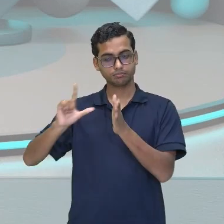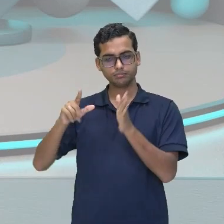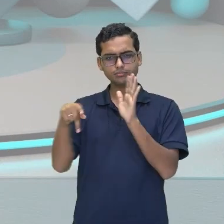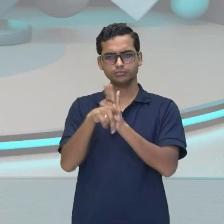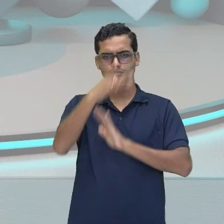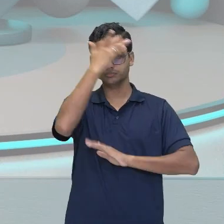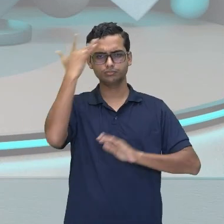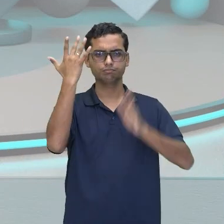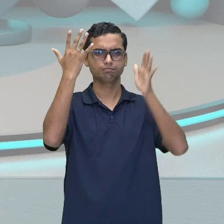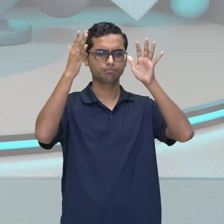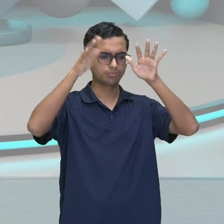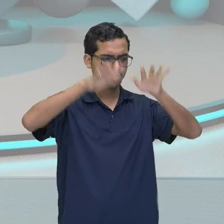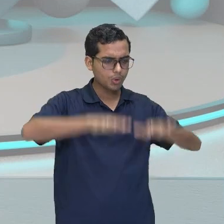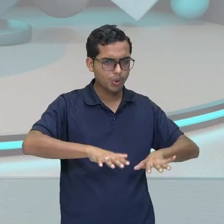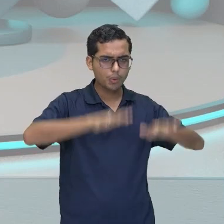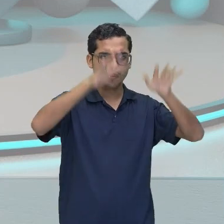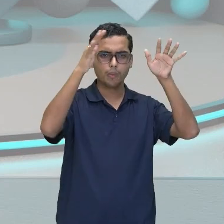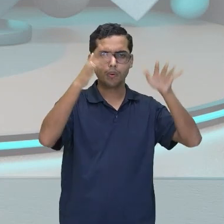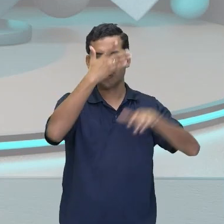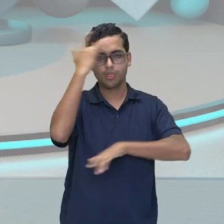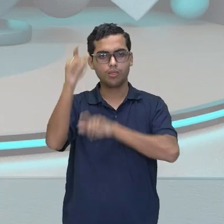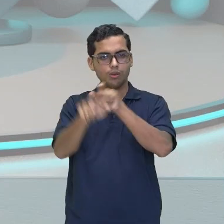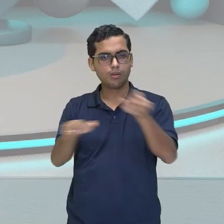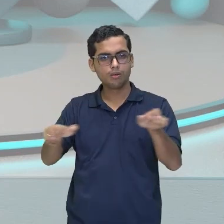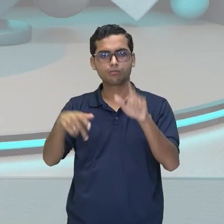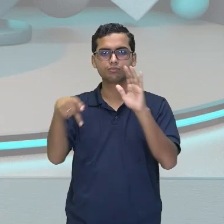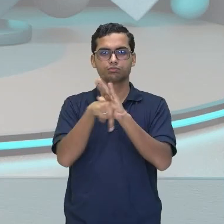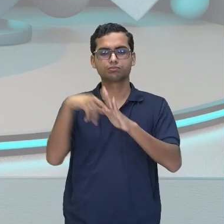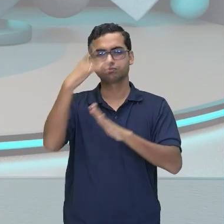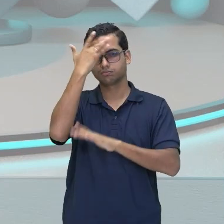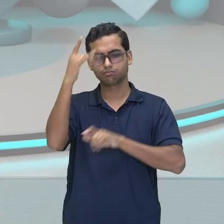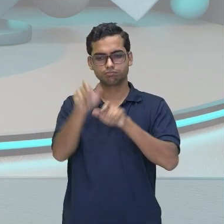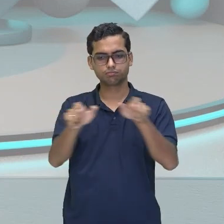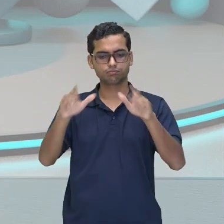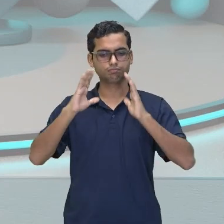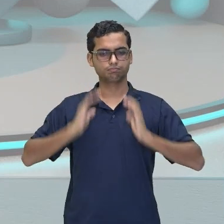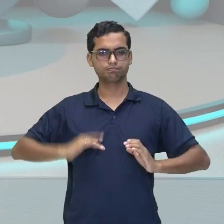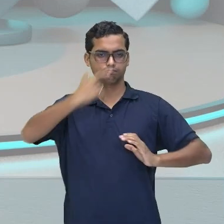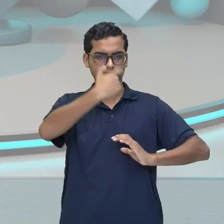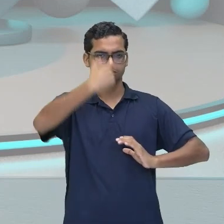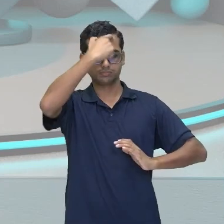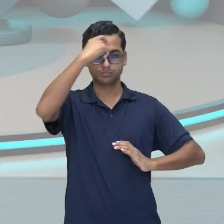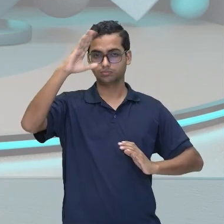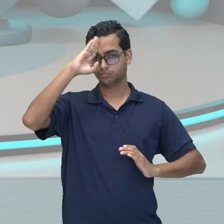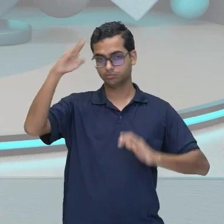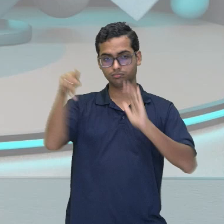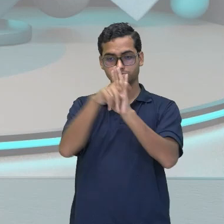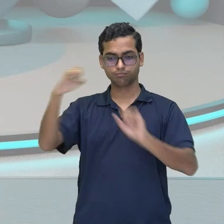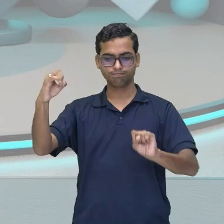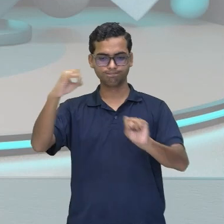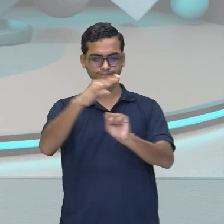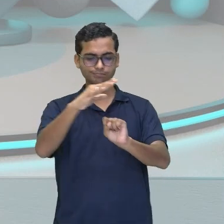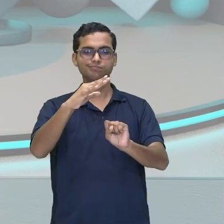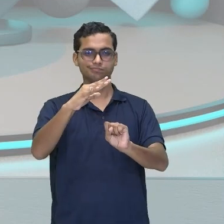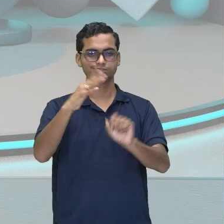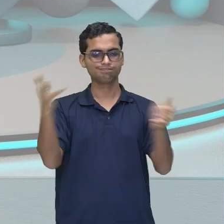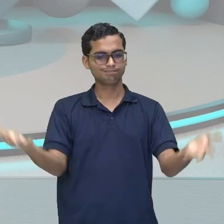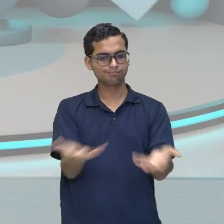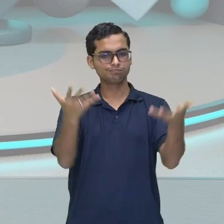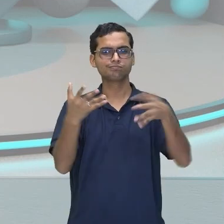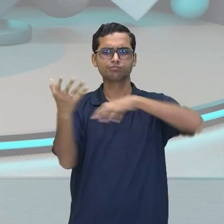súditos, tornaram-se indivíduos cidadãos. Foi o iluminismo o principal motor das